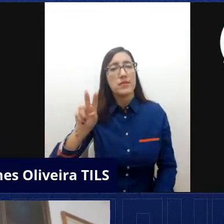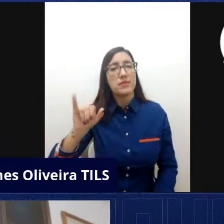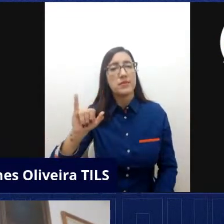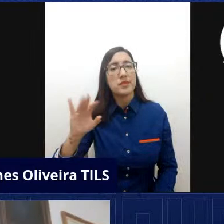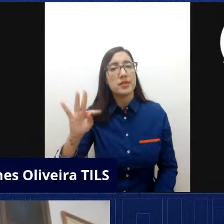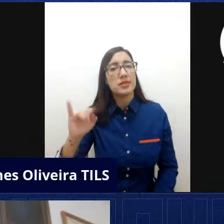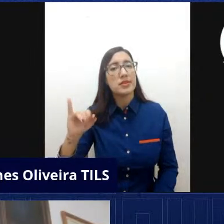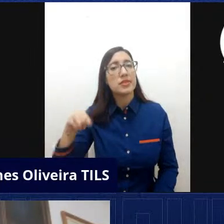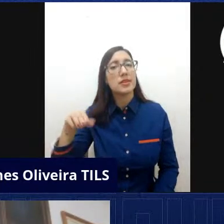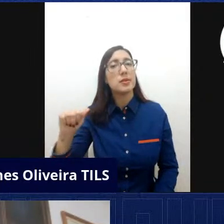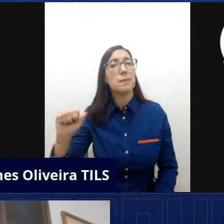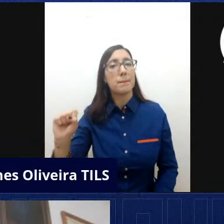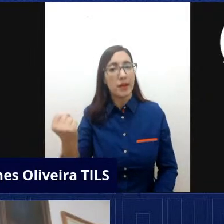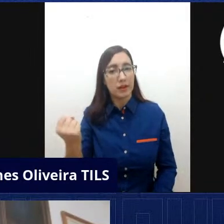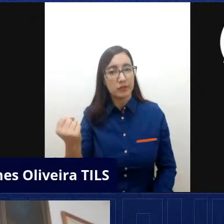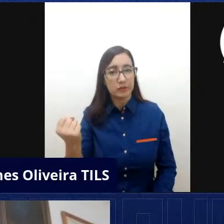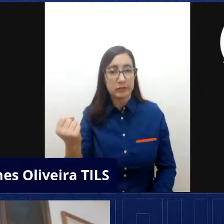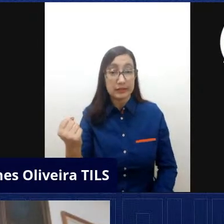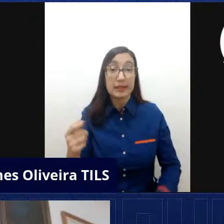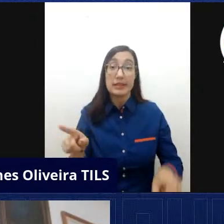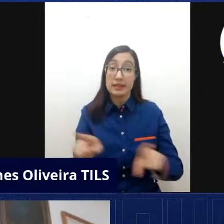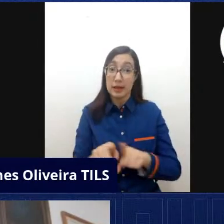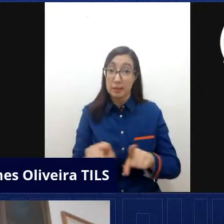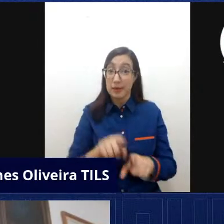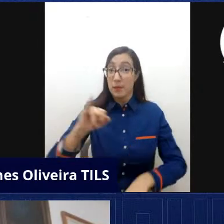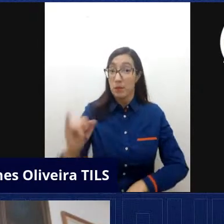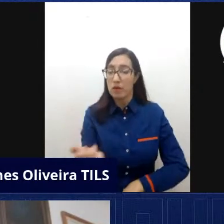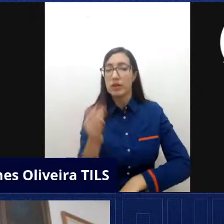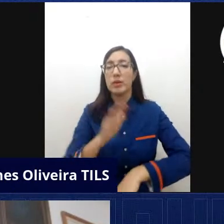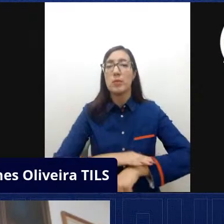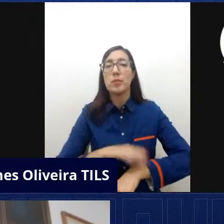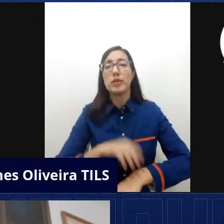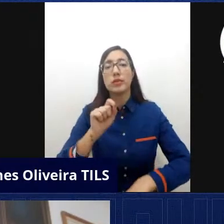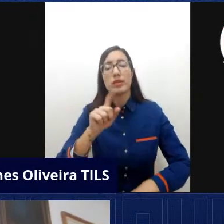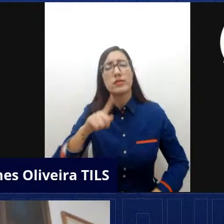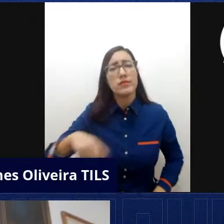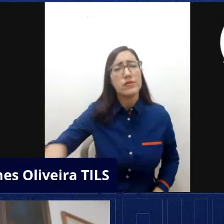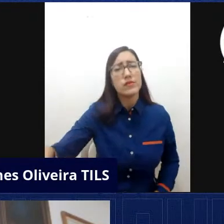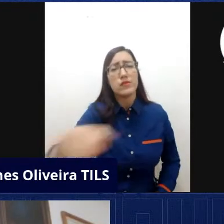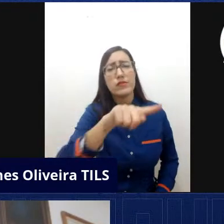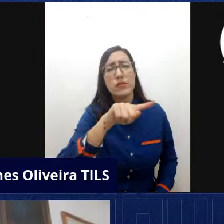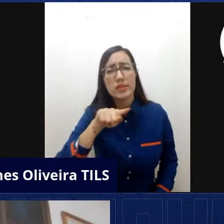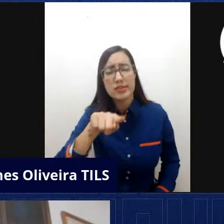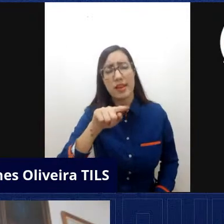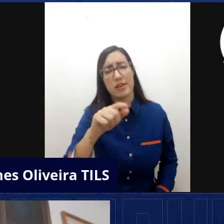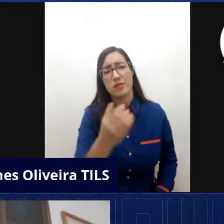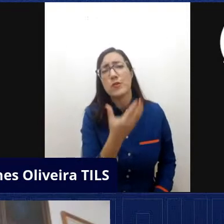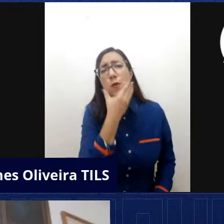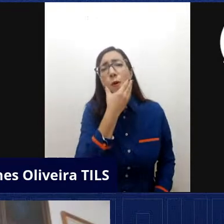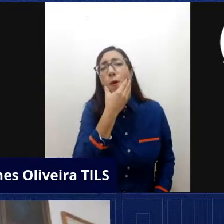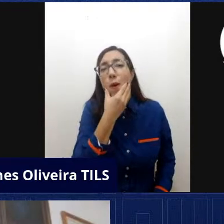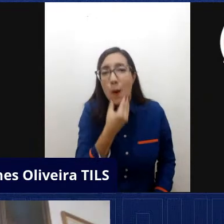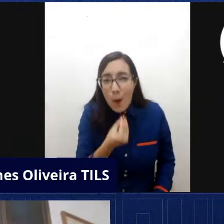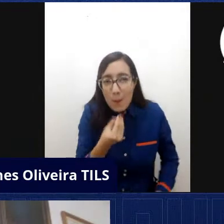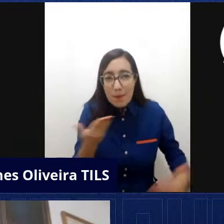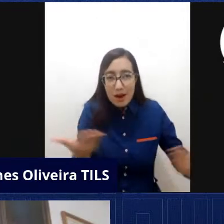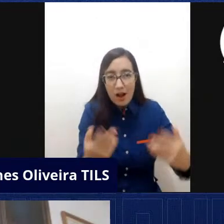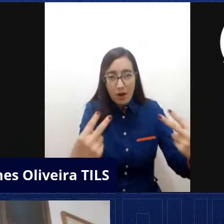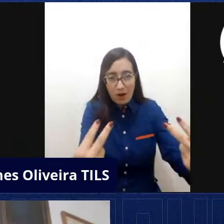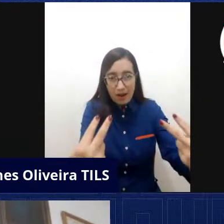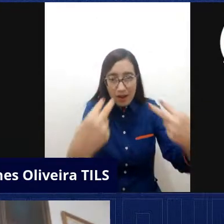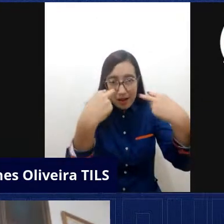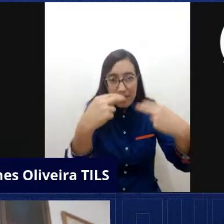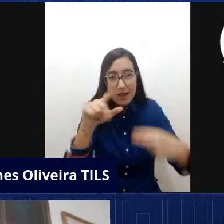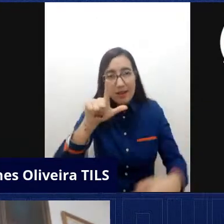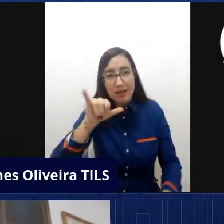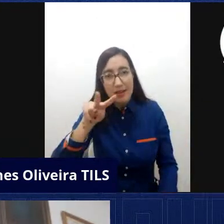Temos alguns aqui Sim. assistindo e a gente espera que Só para eles possam convidar finalizar, outros. Lidiane, só para duas questões que eu sempre falo, assim, eu acho que